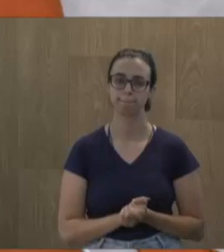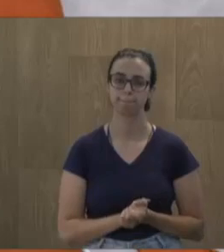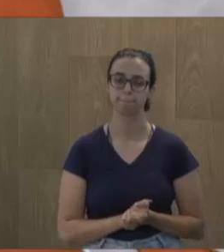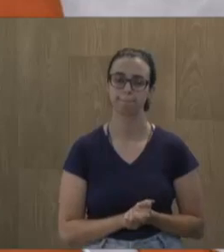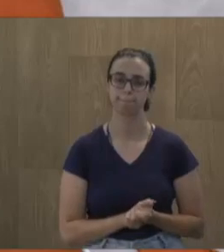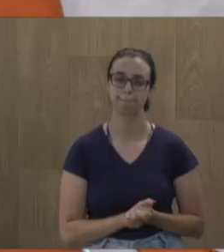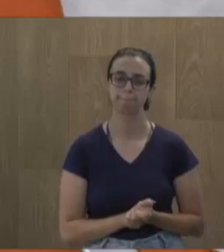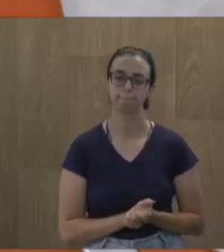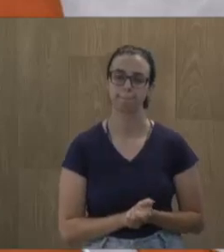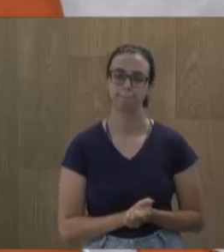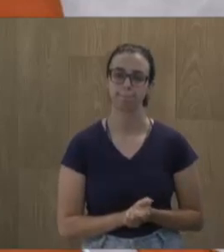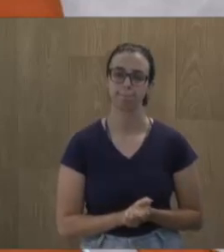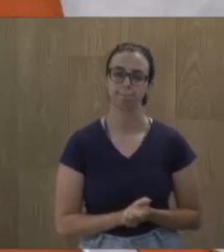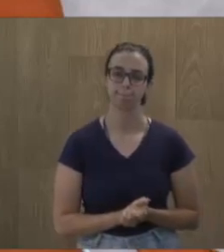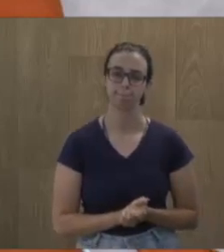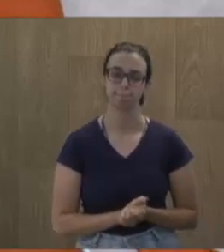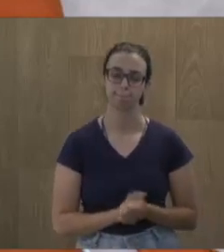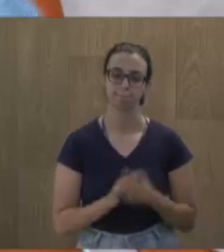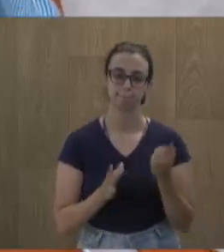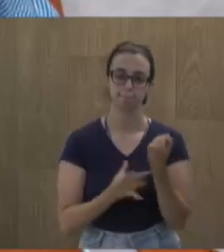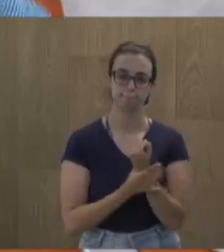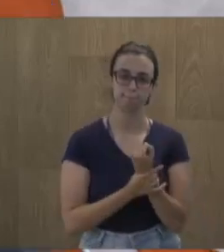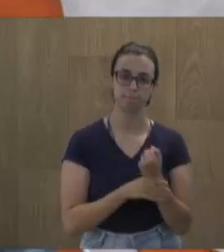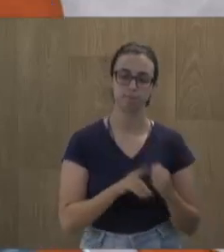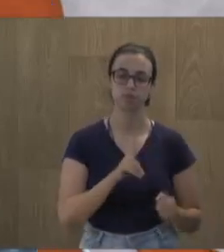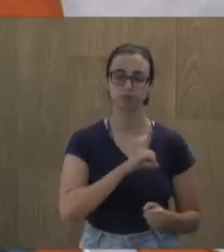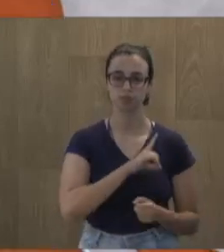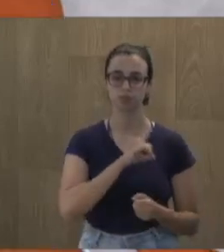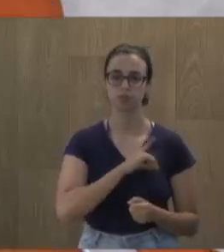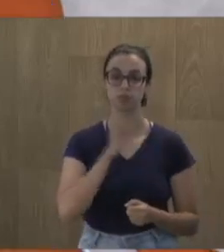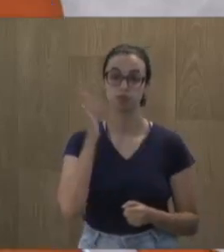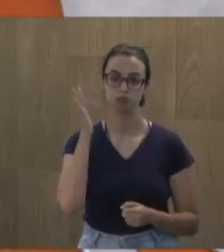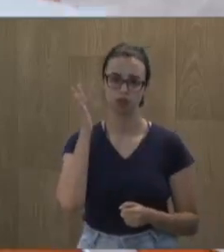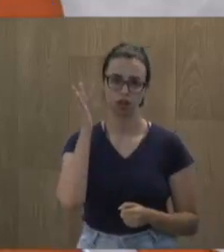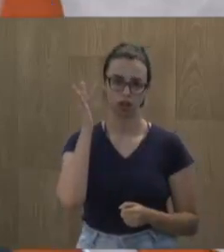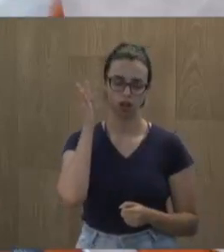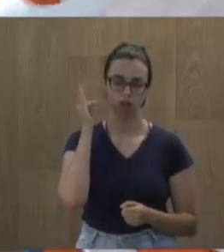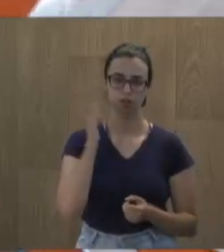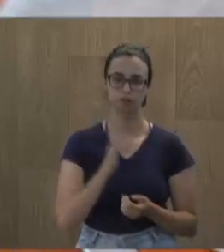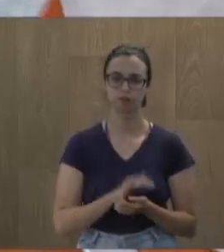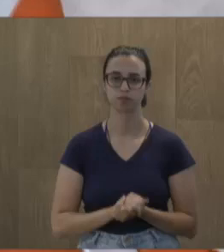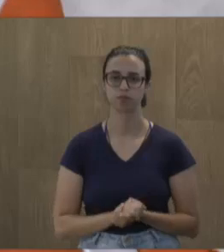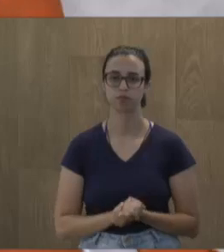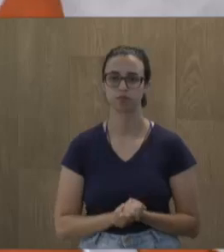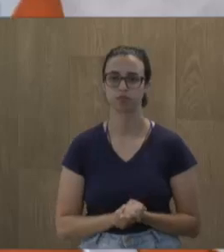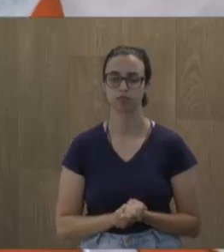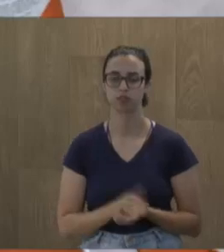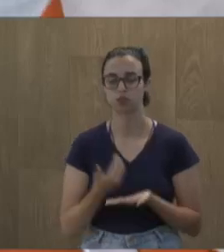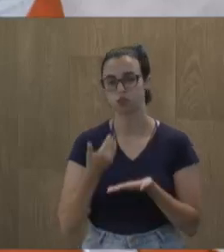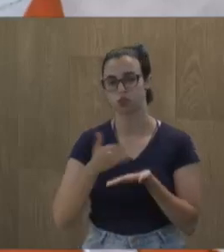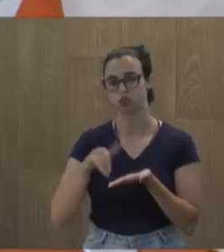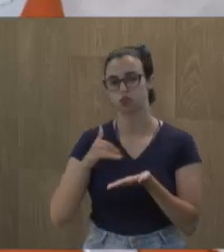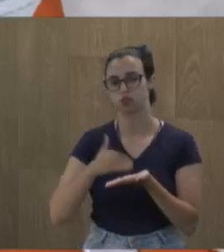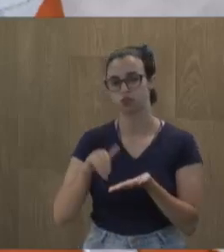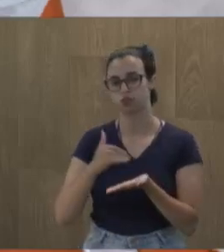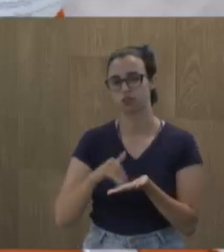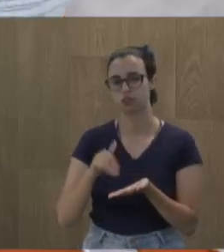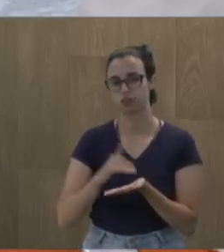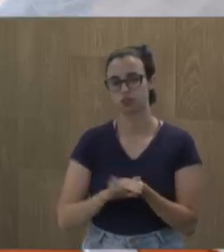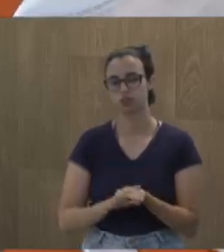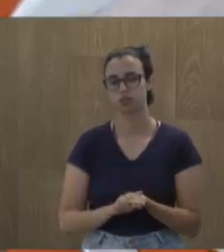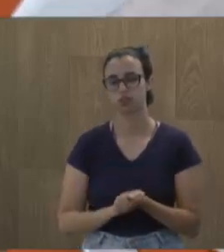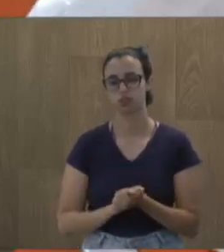sobre a guarda municipal que amanhã amanhã o secretário Municipal de